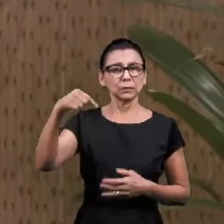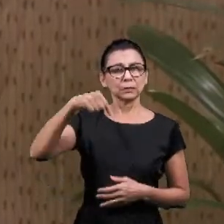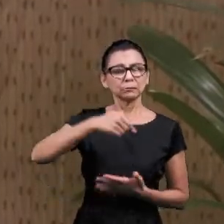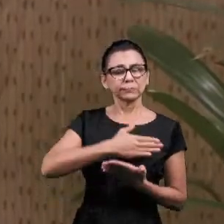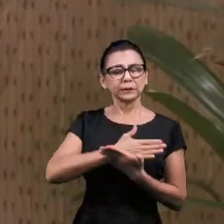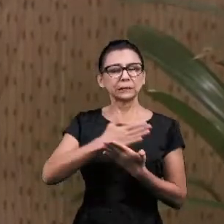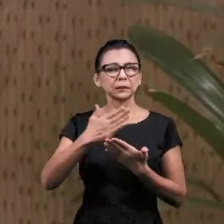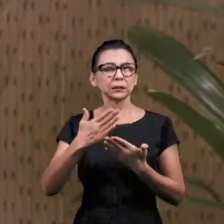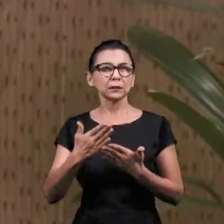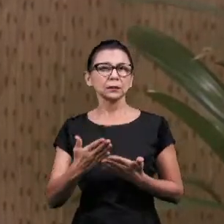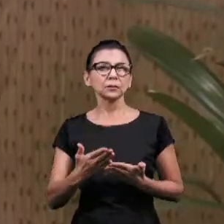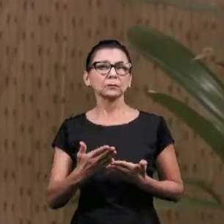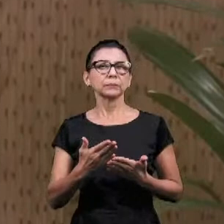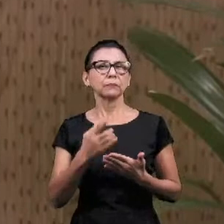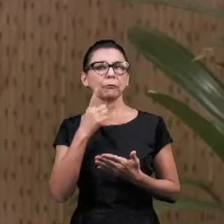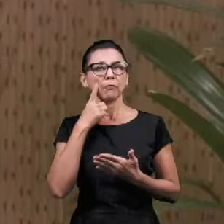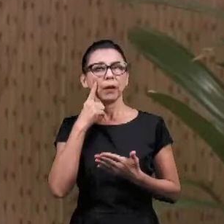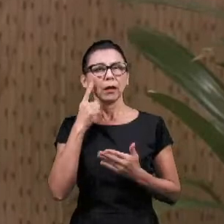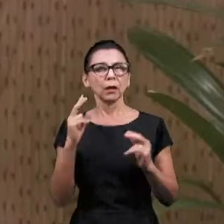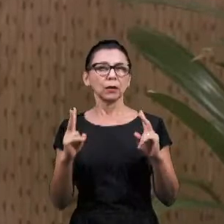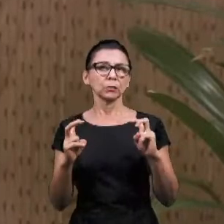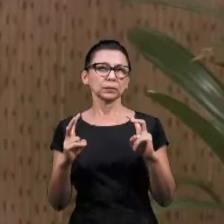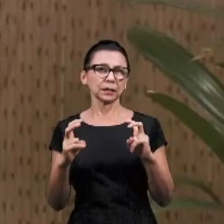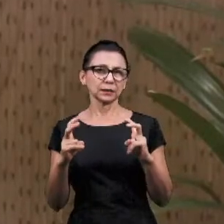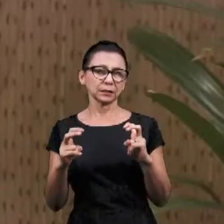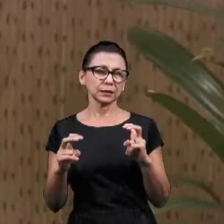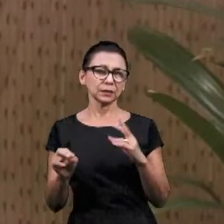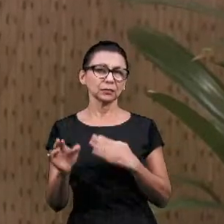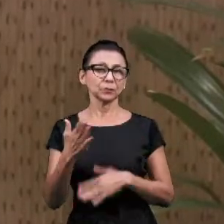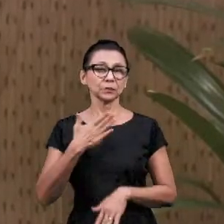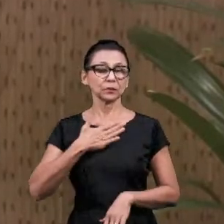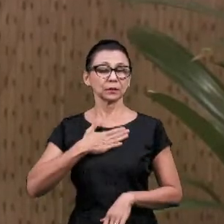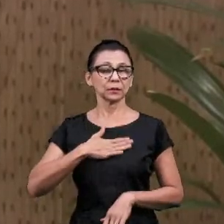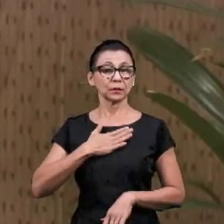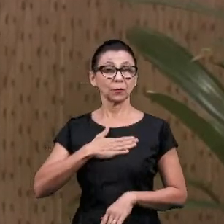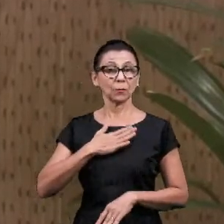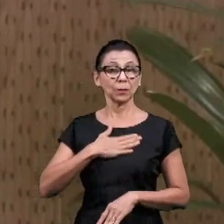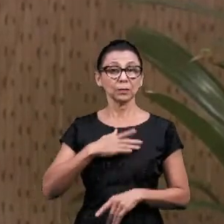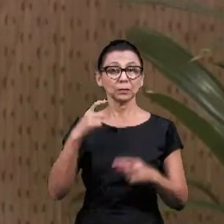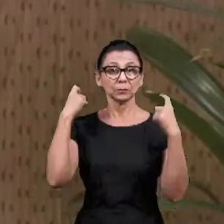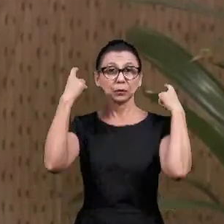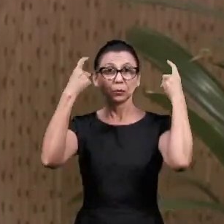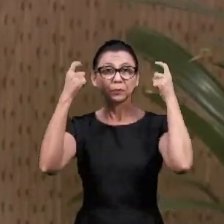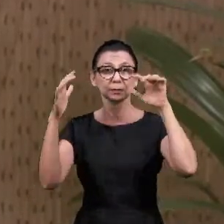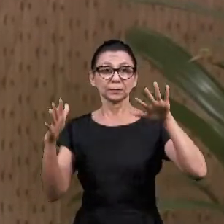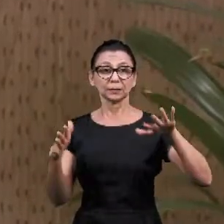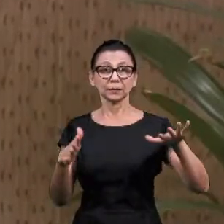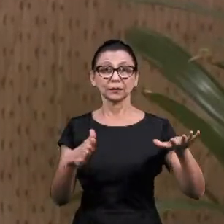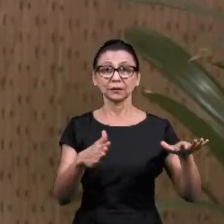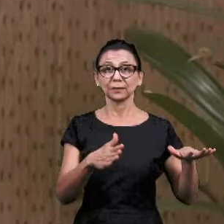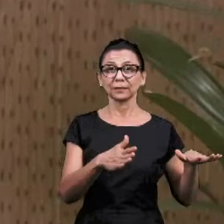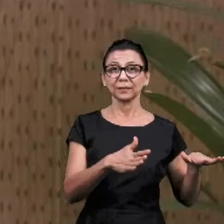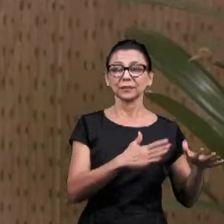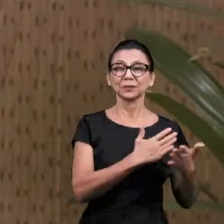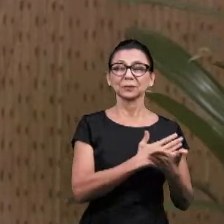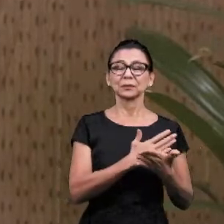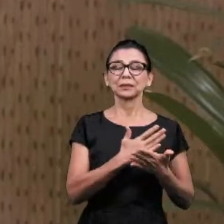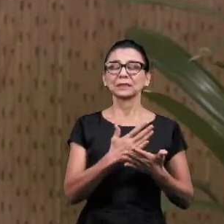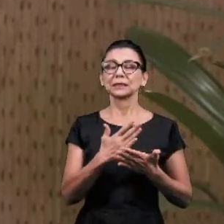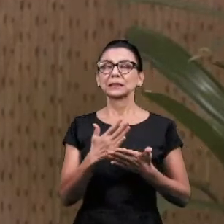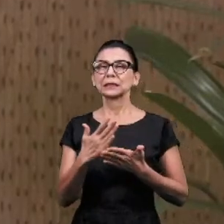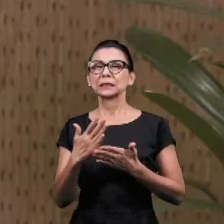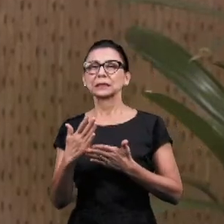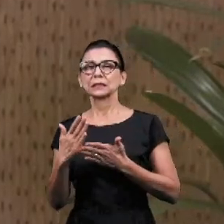assunto, a gente vai desacelerando um pouquinho das coisas do dia e vai começando a conversar sobre